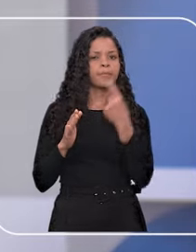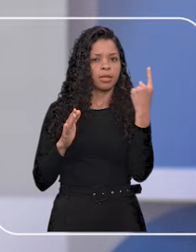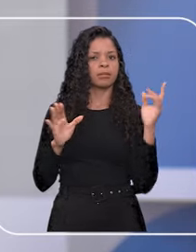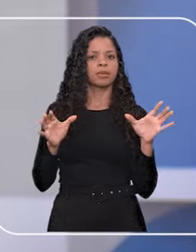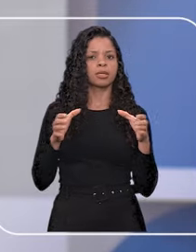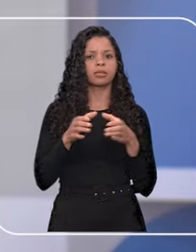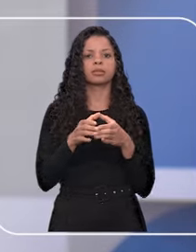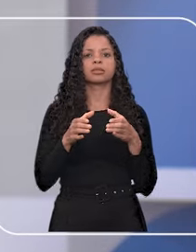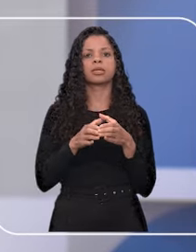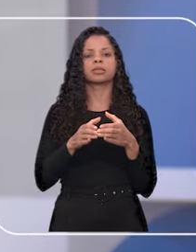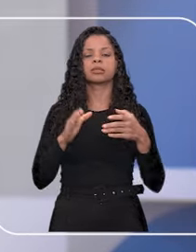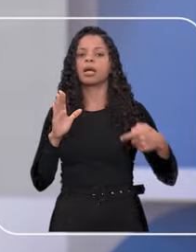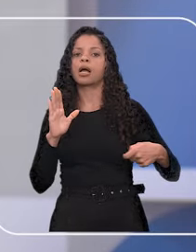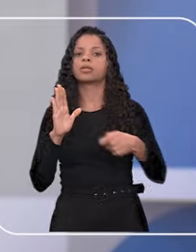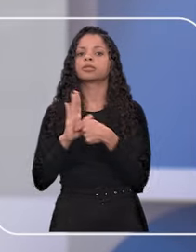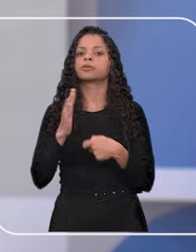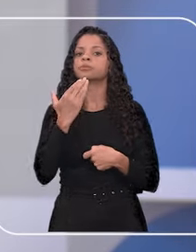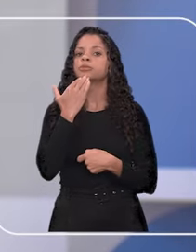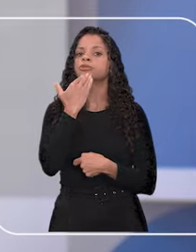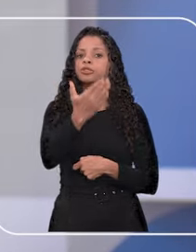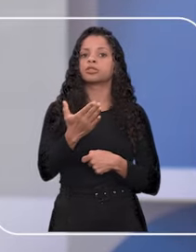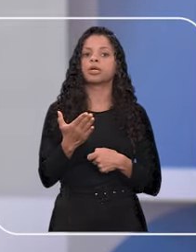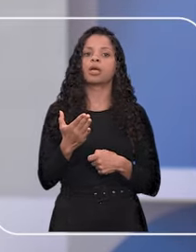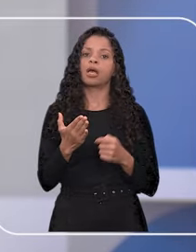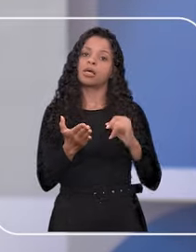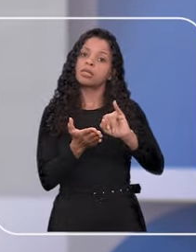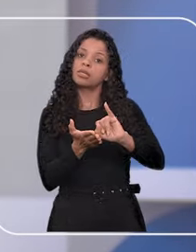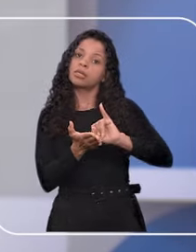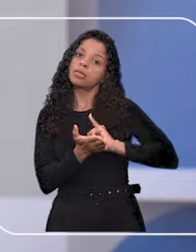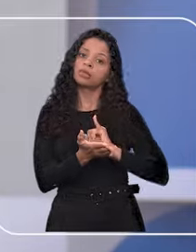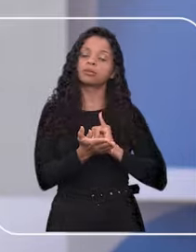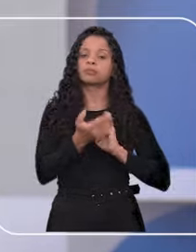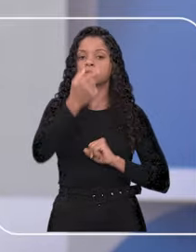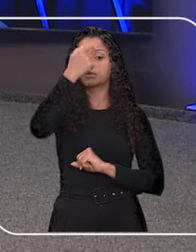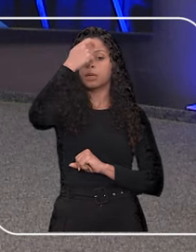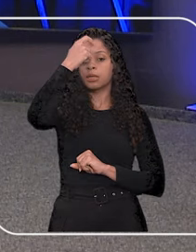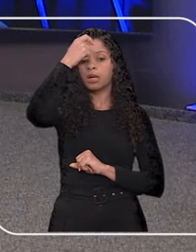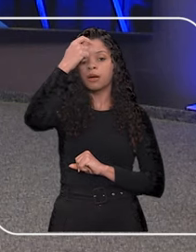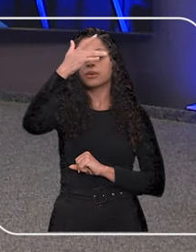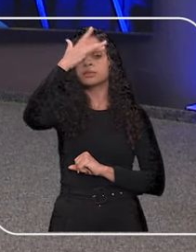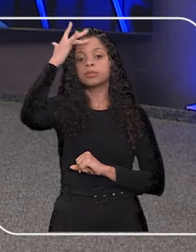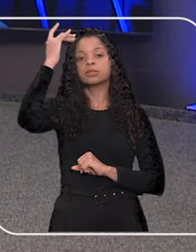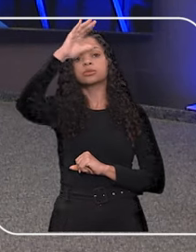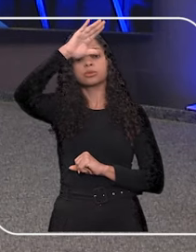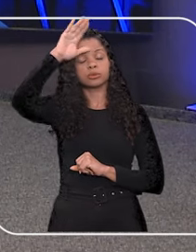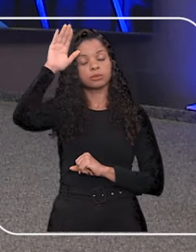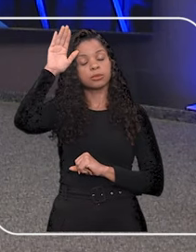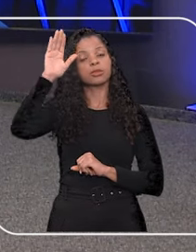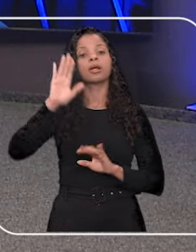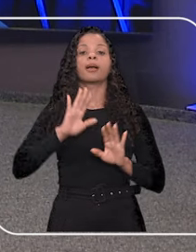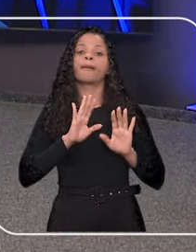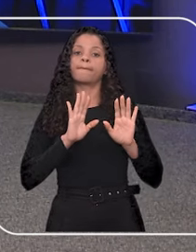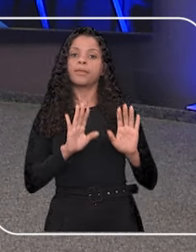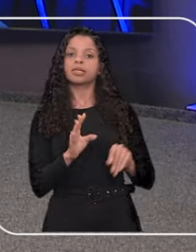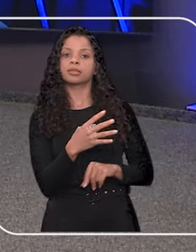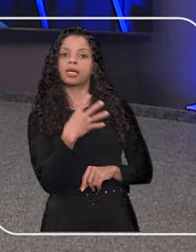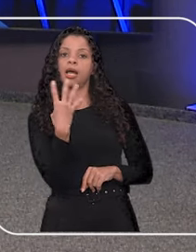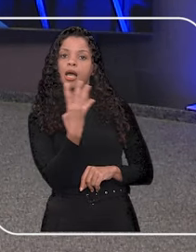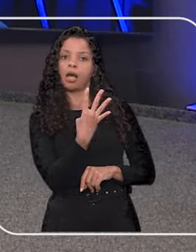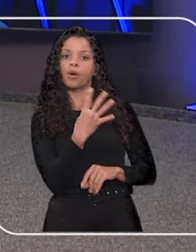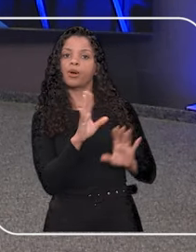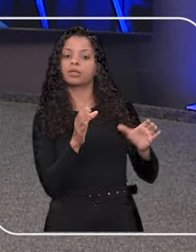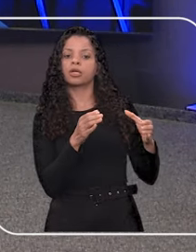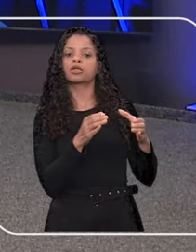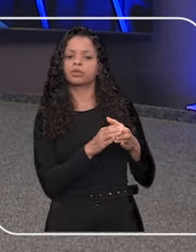pedia Reparação por eventual dano moral aos consumidores mas a quarta turma declarou a